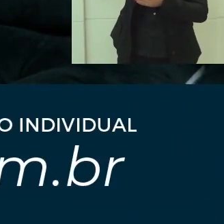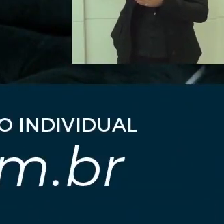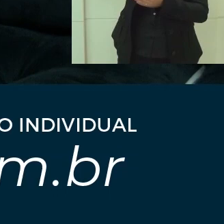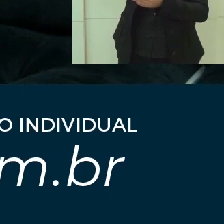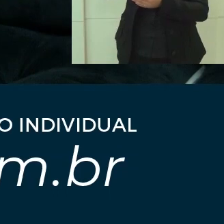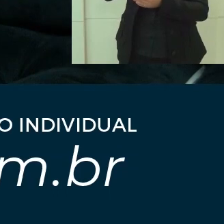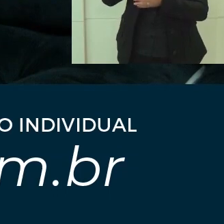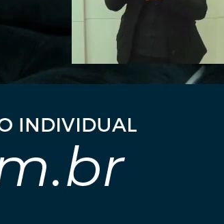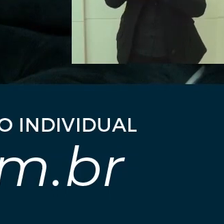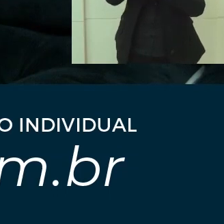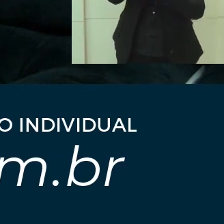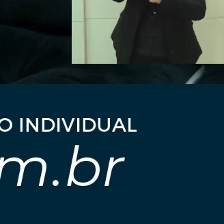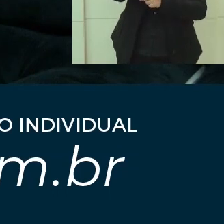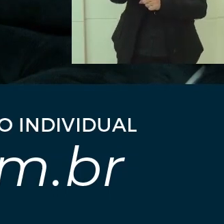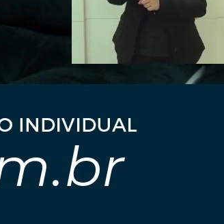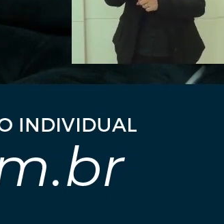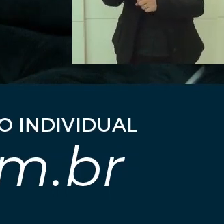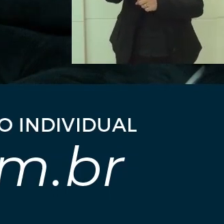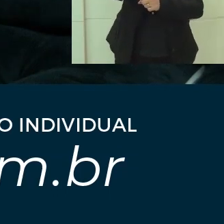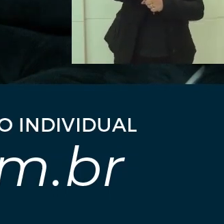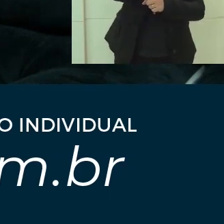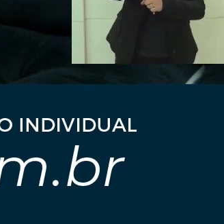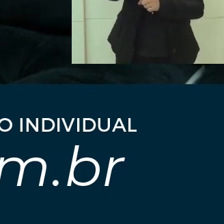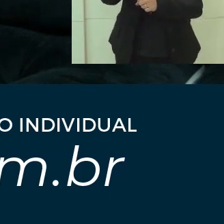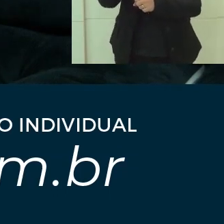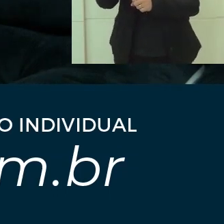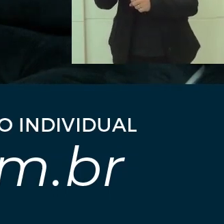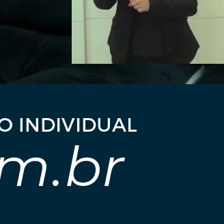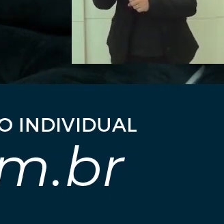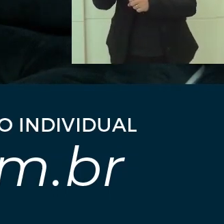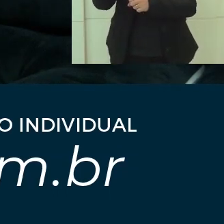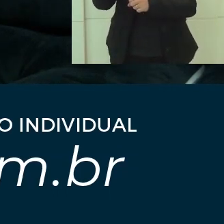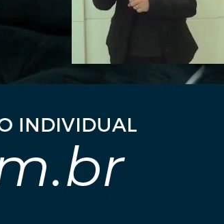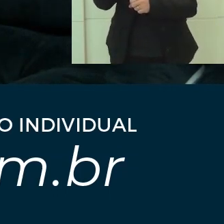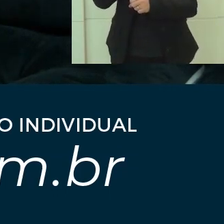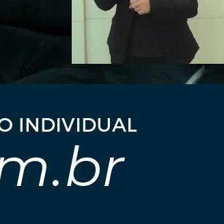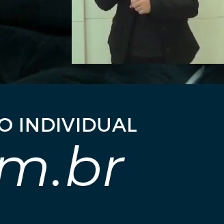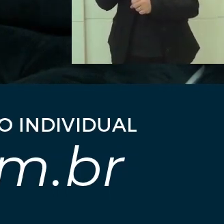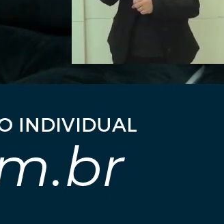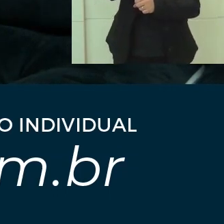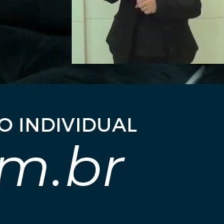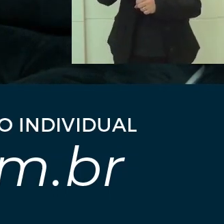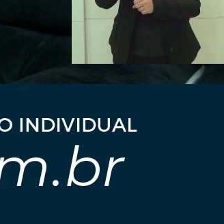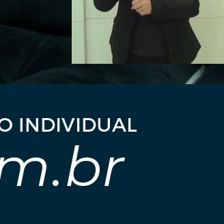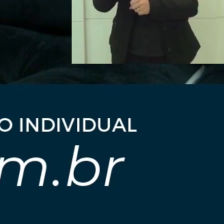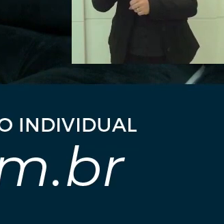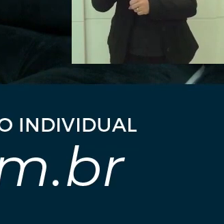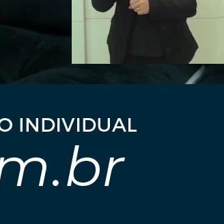torno de 220 no nosso cadastro, fora os que não frequentam.